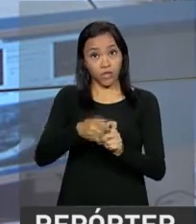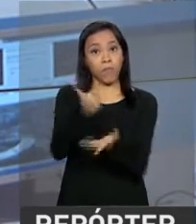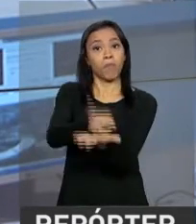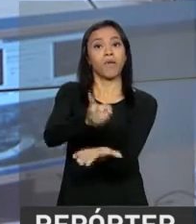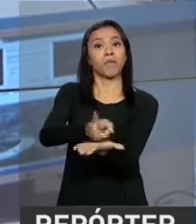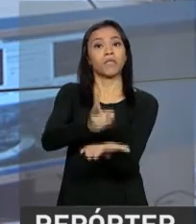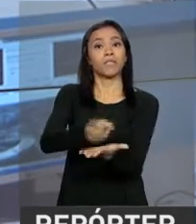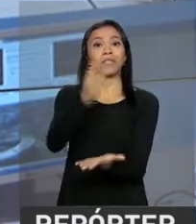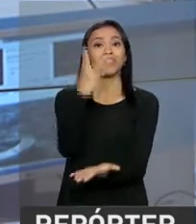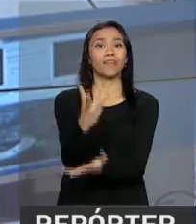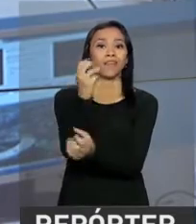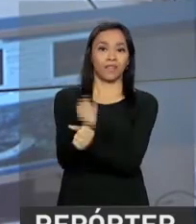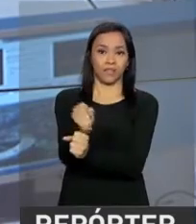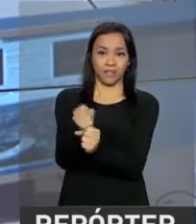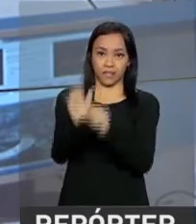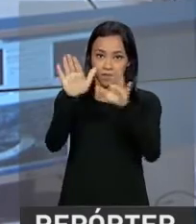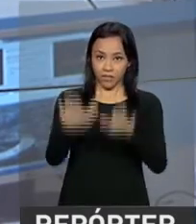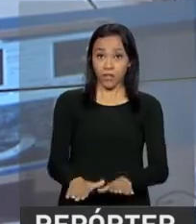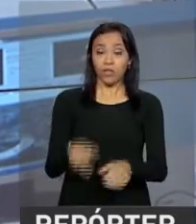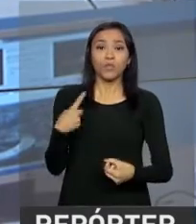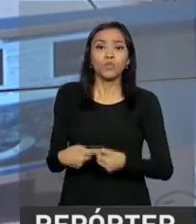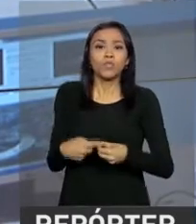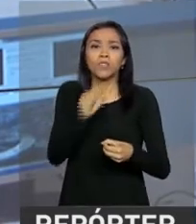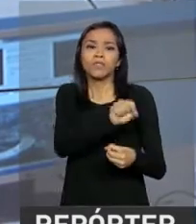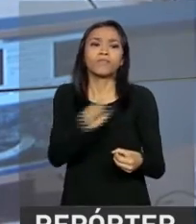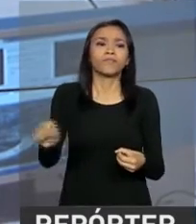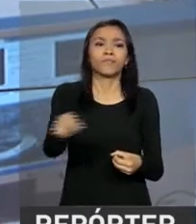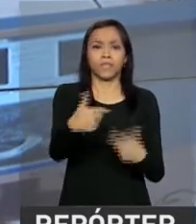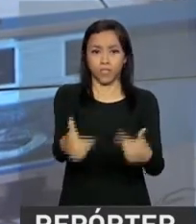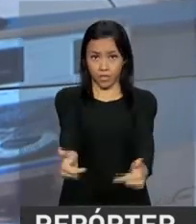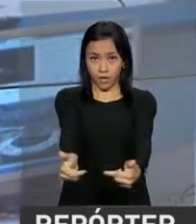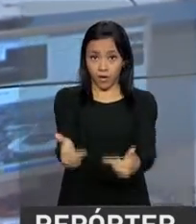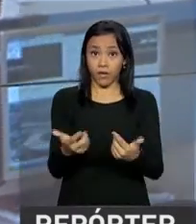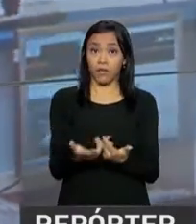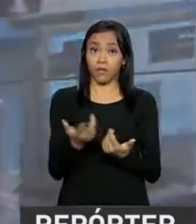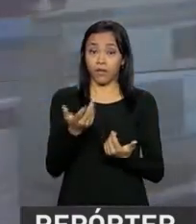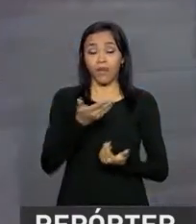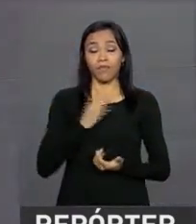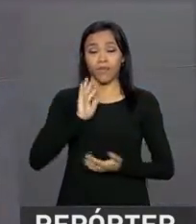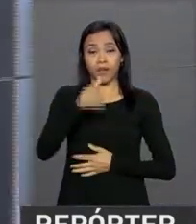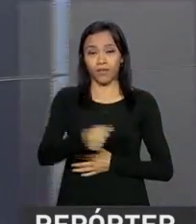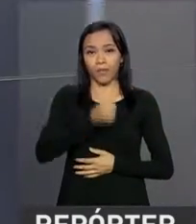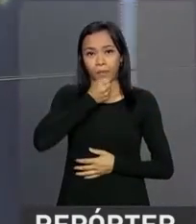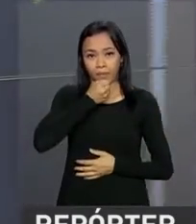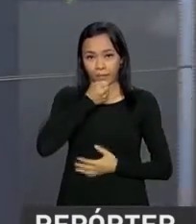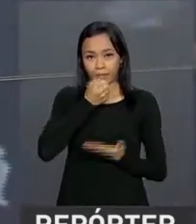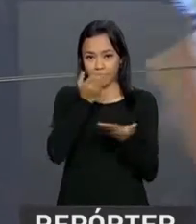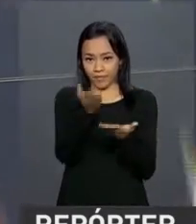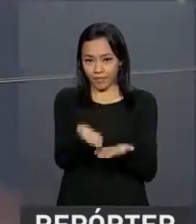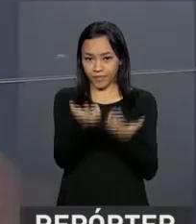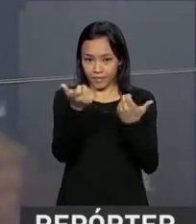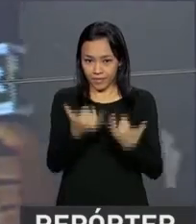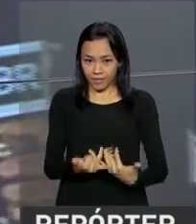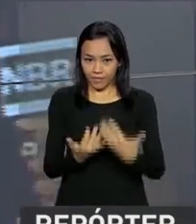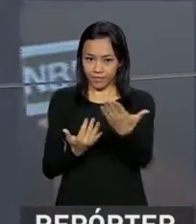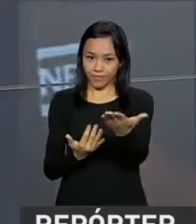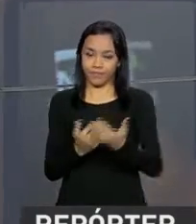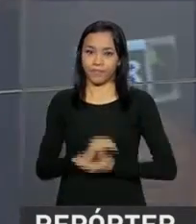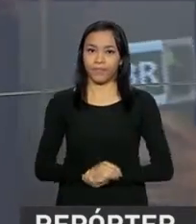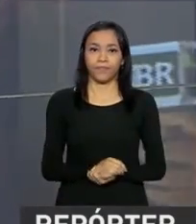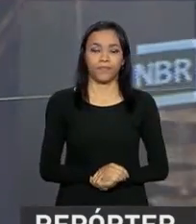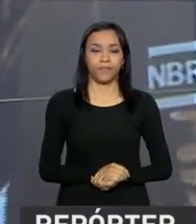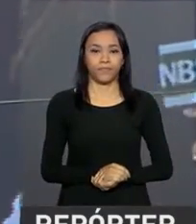mais 3 anos nos municípios onde estão trabalhando. Vamos falar ao vivo com a repórter Gabriela Noronha, que tem as informações para a gente. Oi, Gabriela.